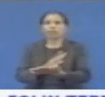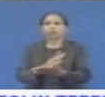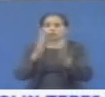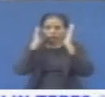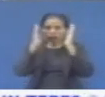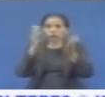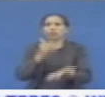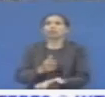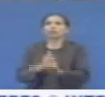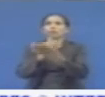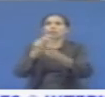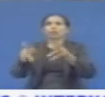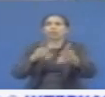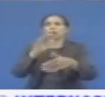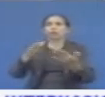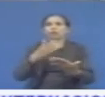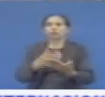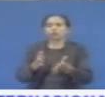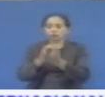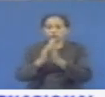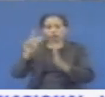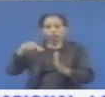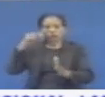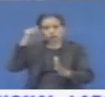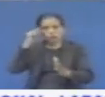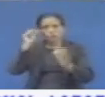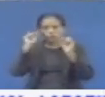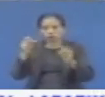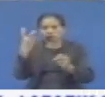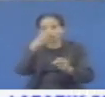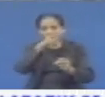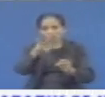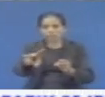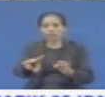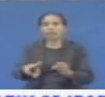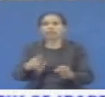problema povunian. Nia husu governante sira tutun direita ba base